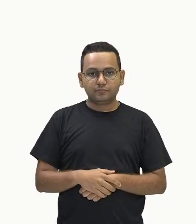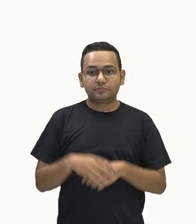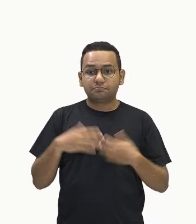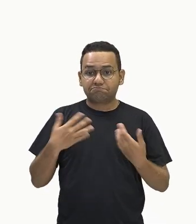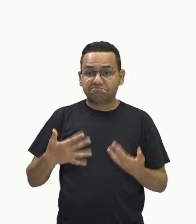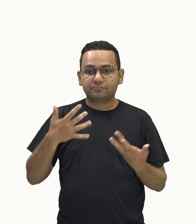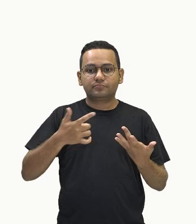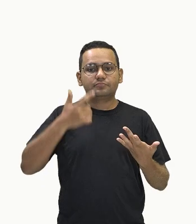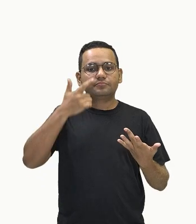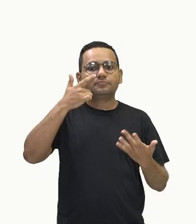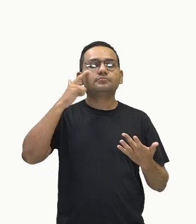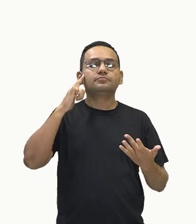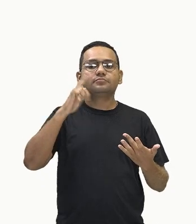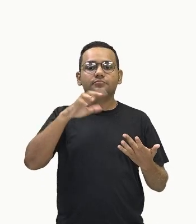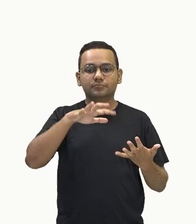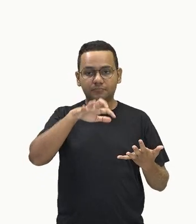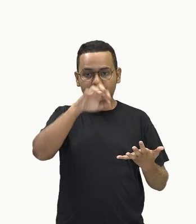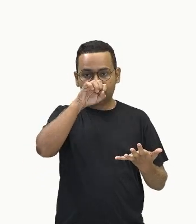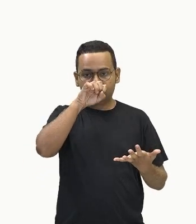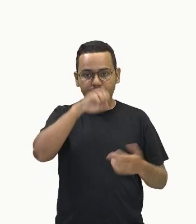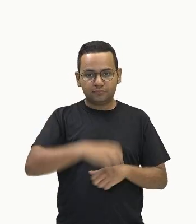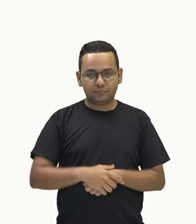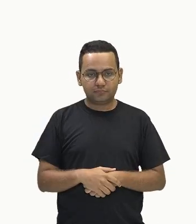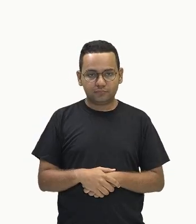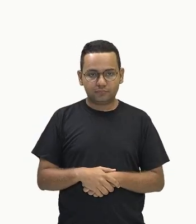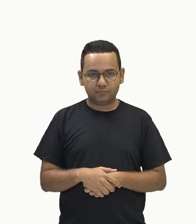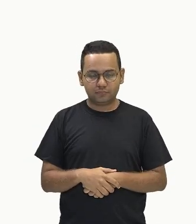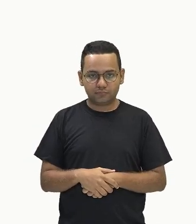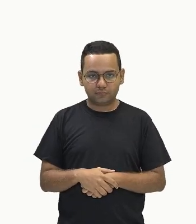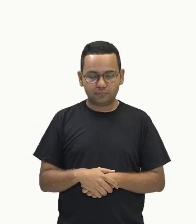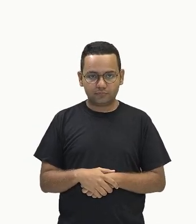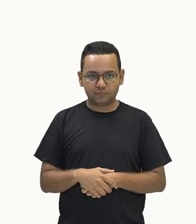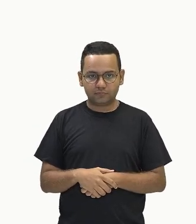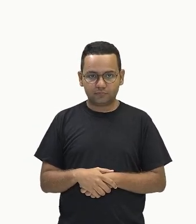nós inalamos o ar, ele